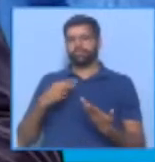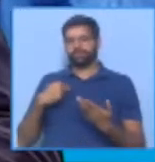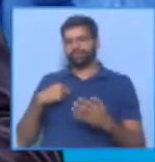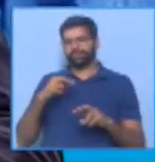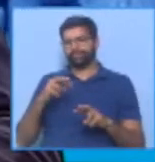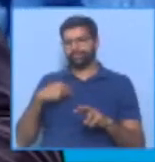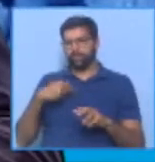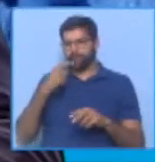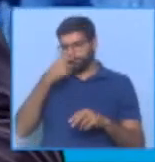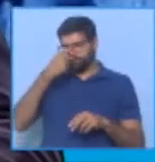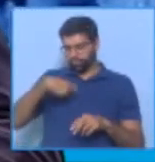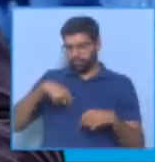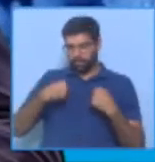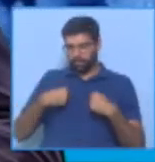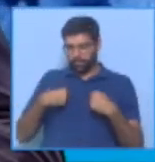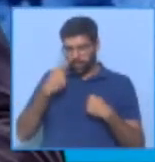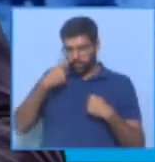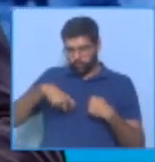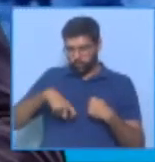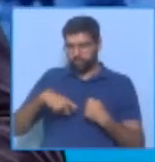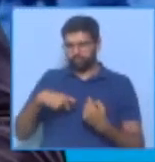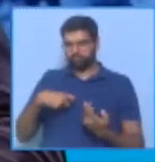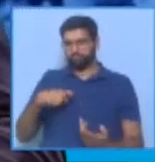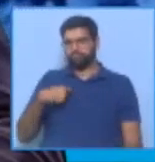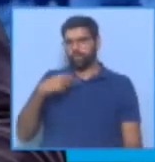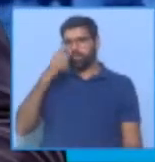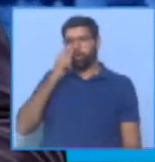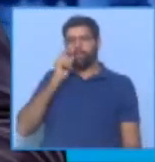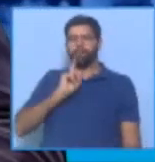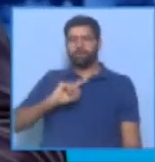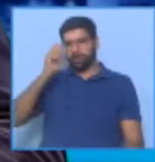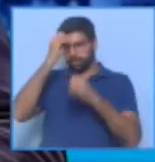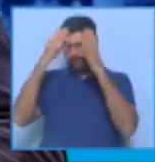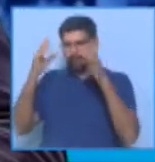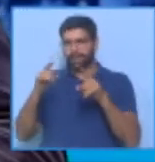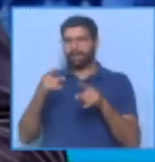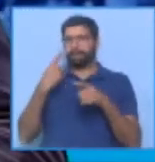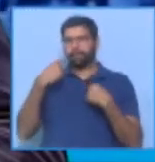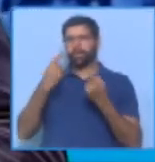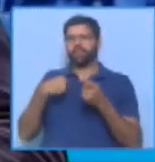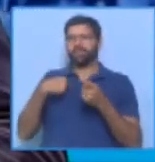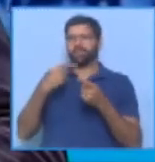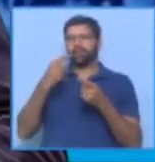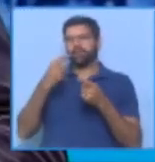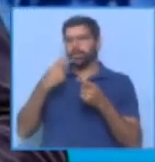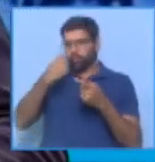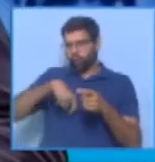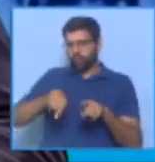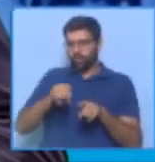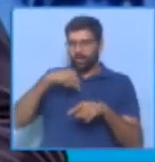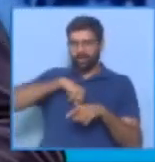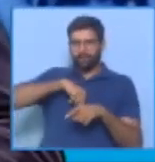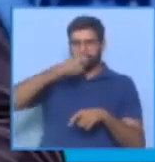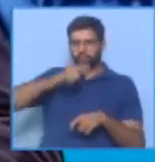do sujeito com o seu próprio corpo, isto é, a ideologia de género vendo o corpo como um objeto possuído pelo sujeito independente